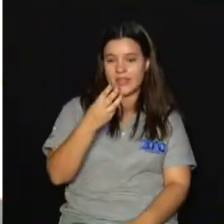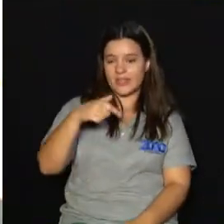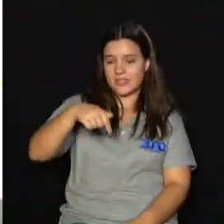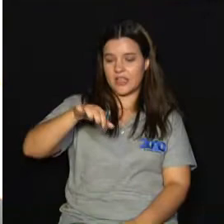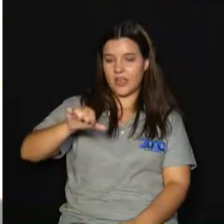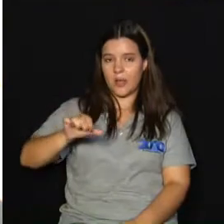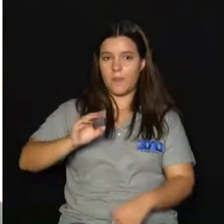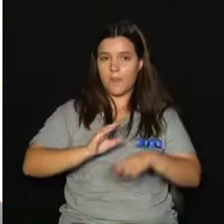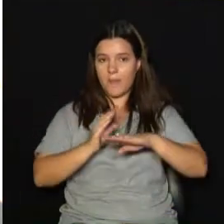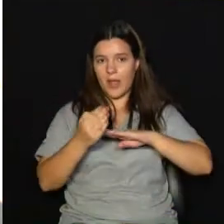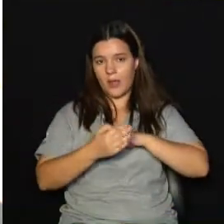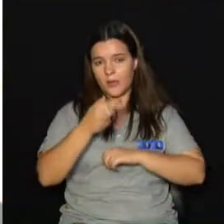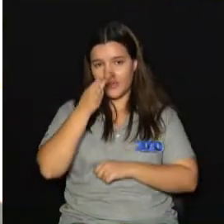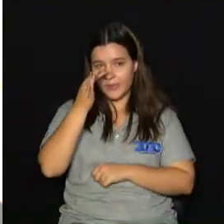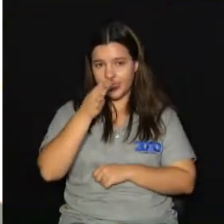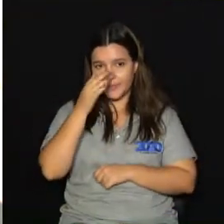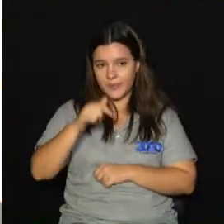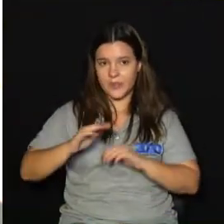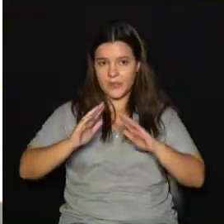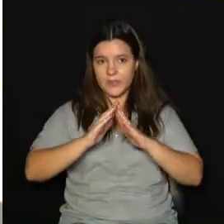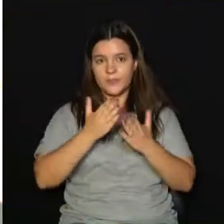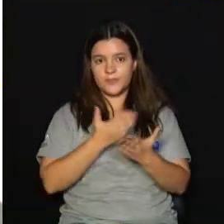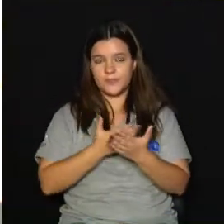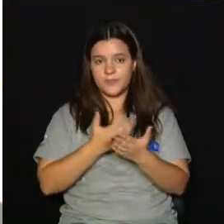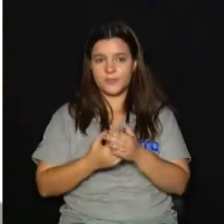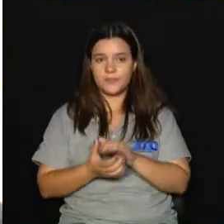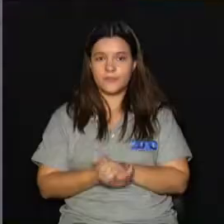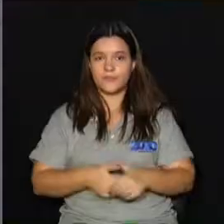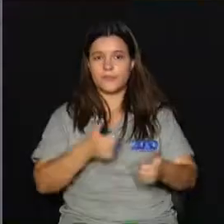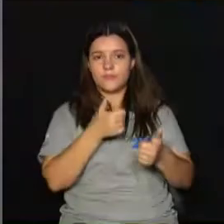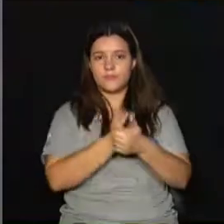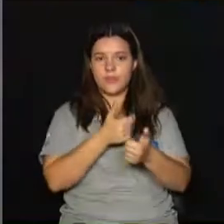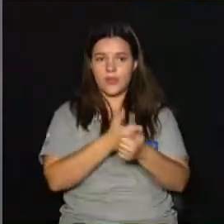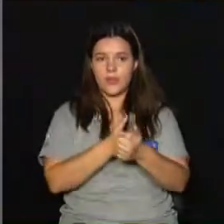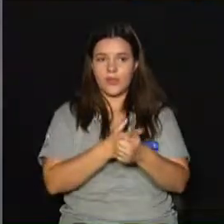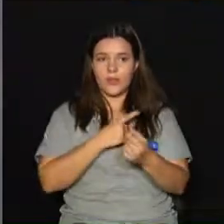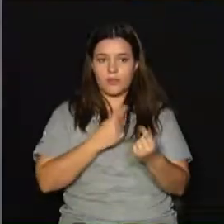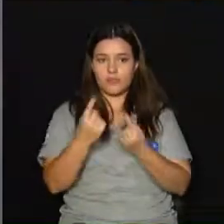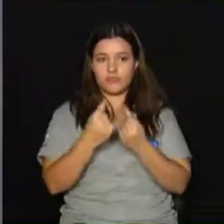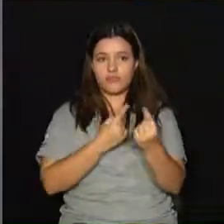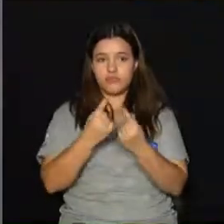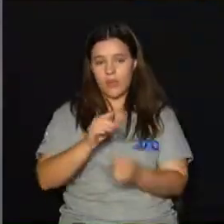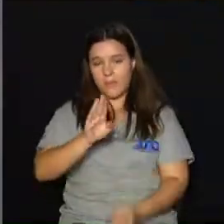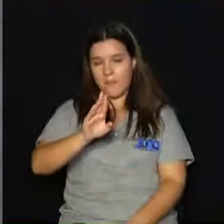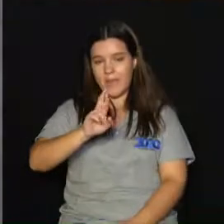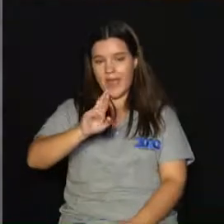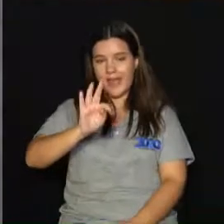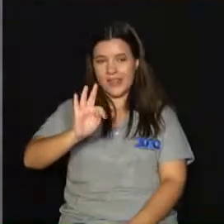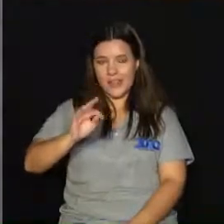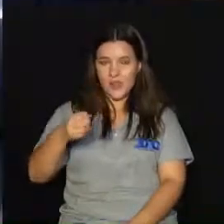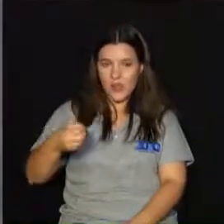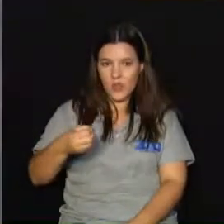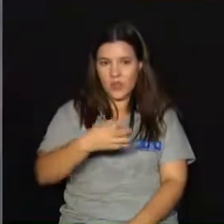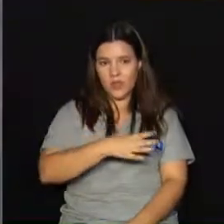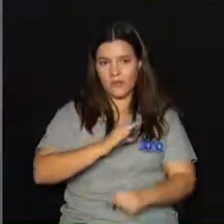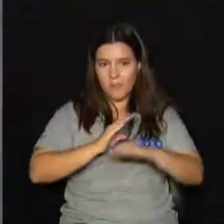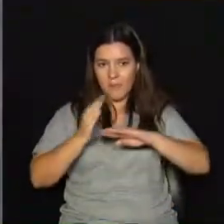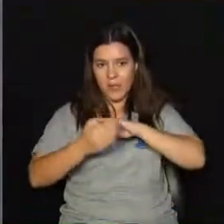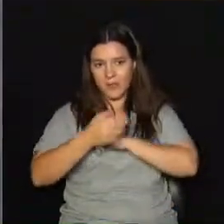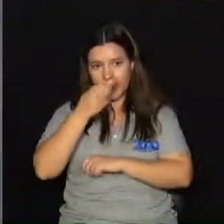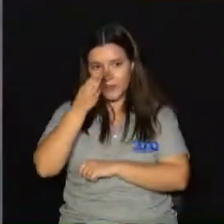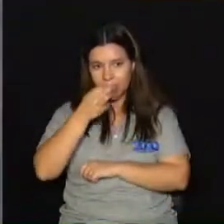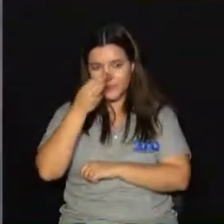Jardim Florense, essa escola, próxima ao corredor BRT, o corredor aqui do Jardim Florense, na